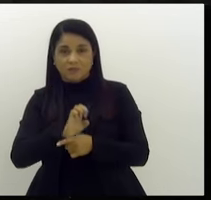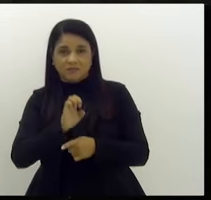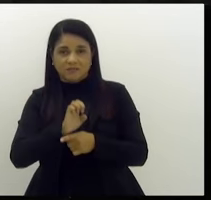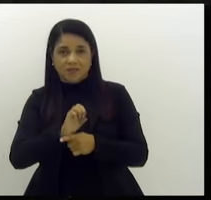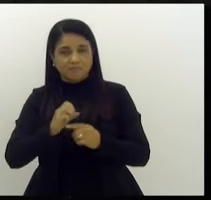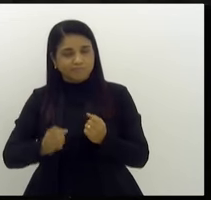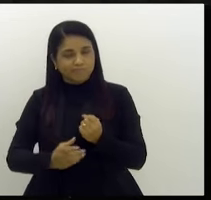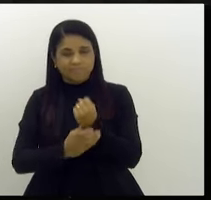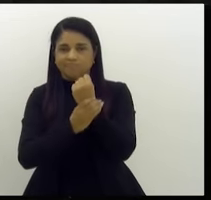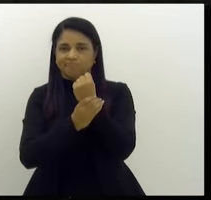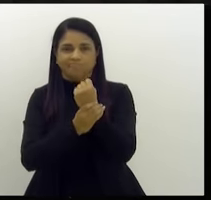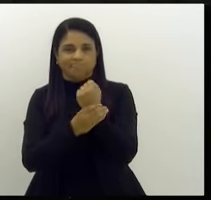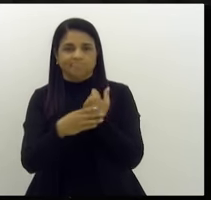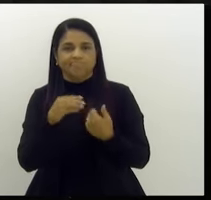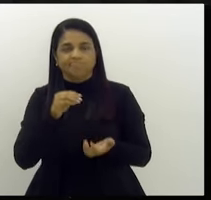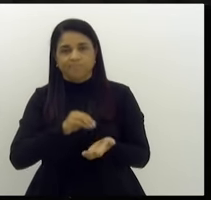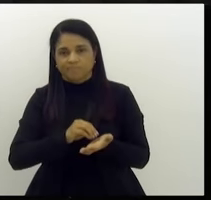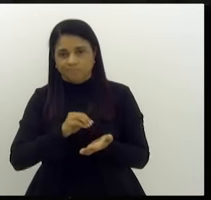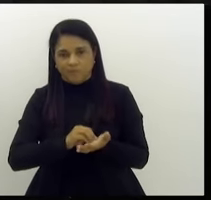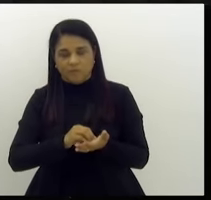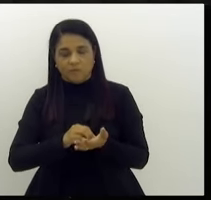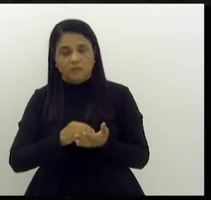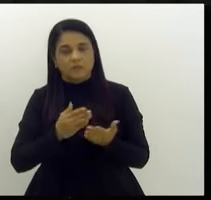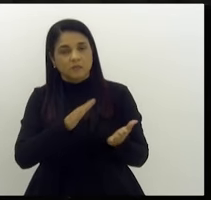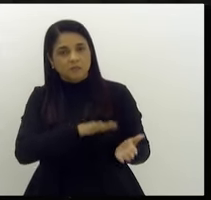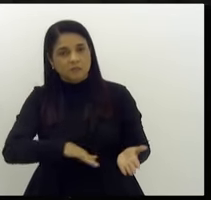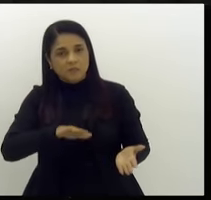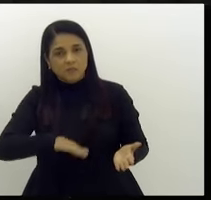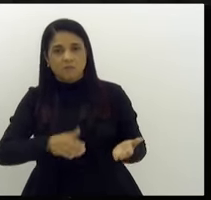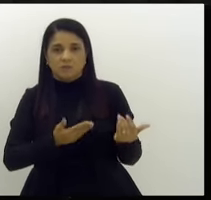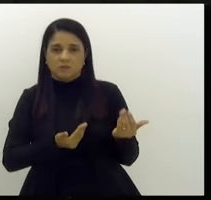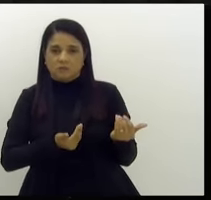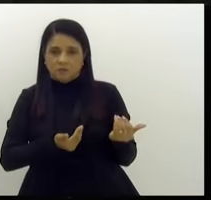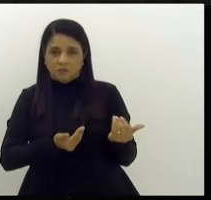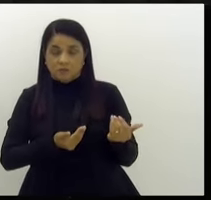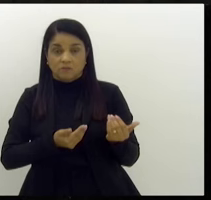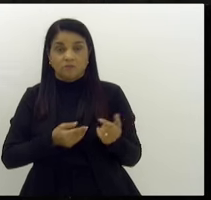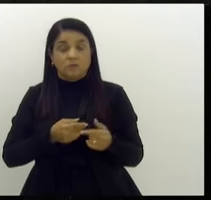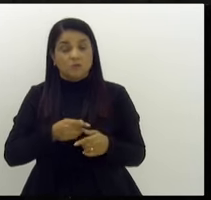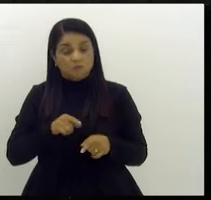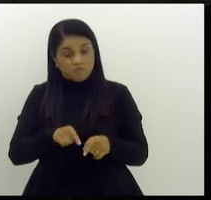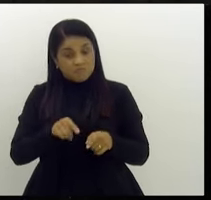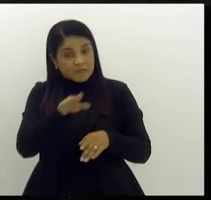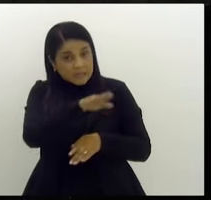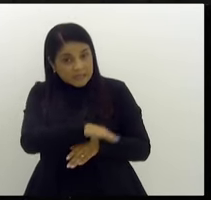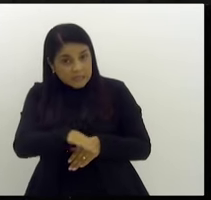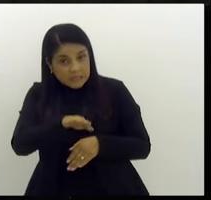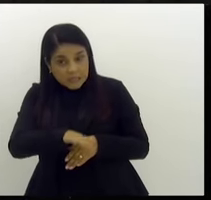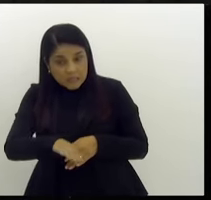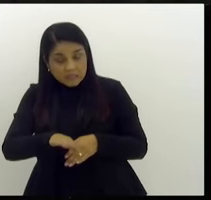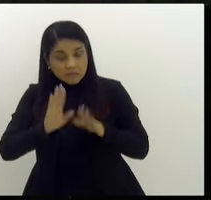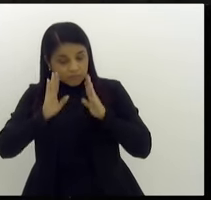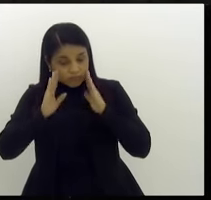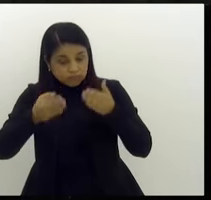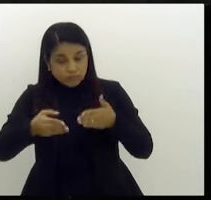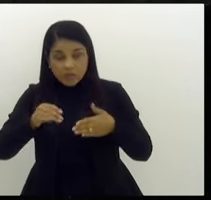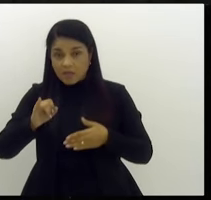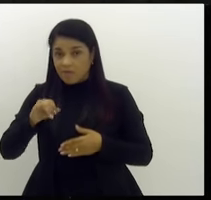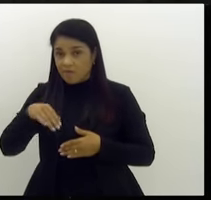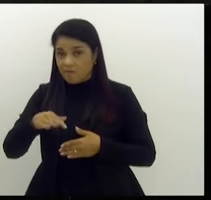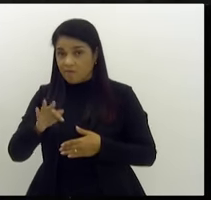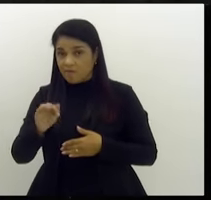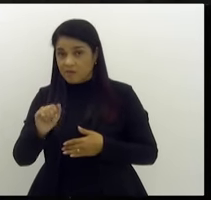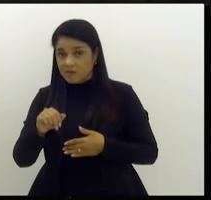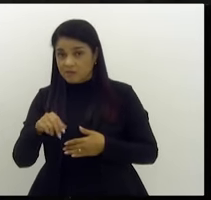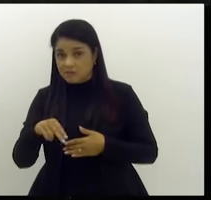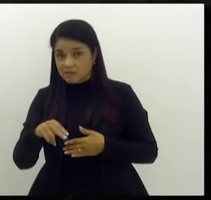moradia das crianças e adolescentes e quando falamos da primeira infância falamos não só do direito à moradia mas